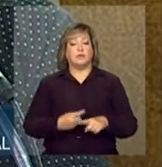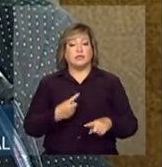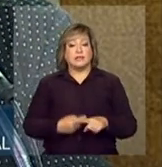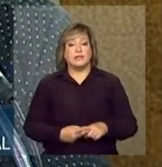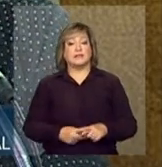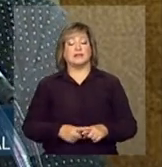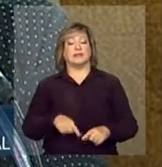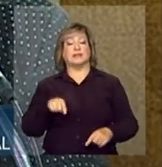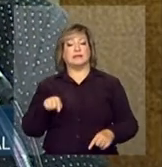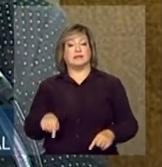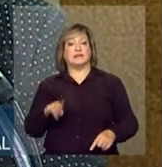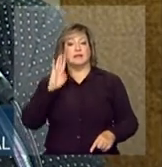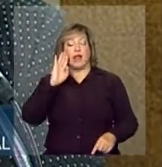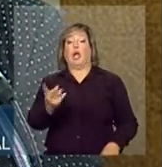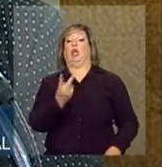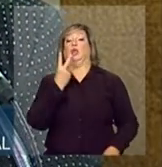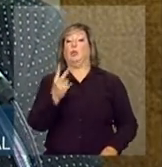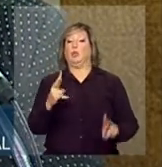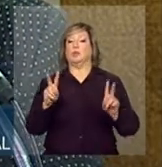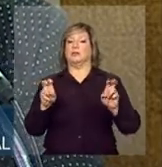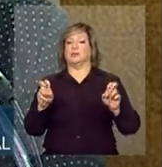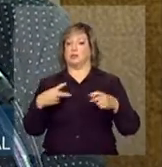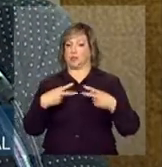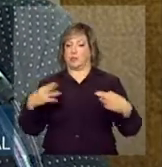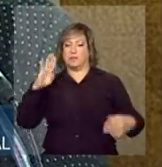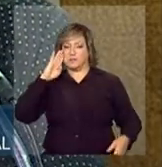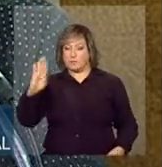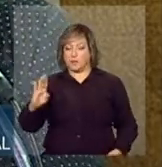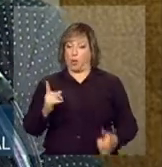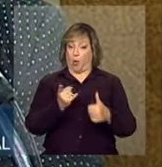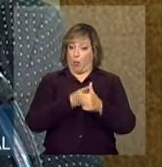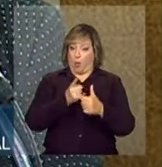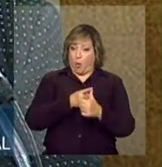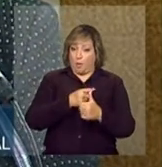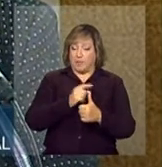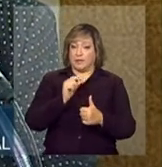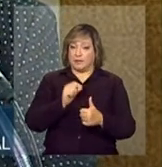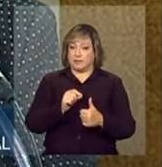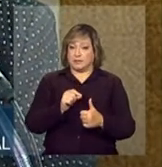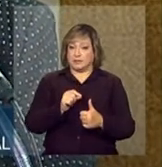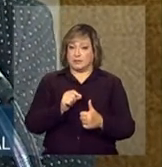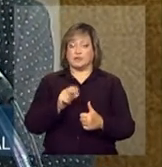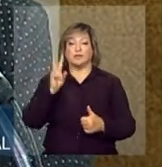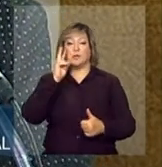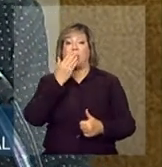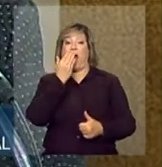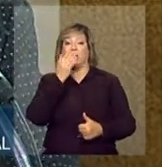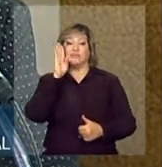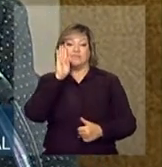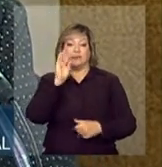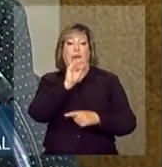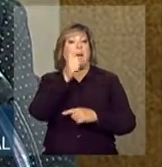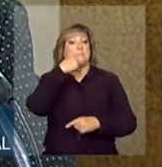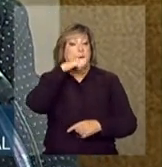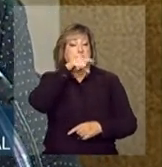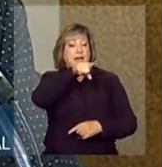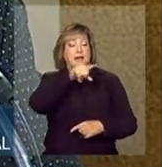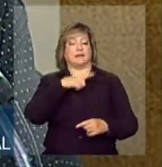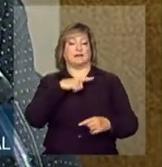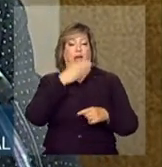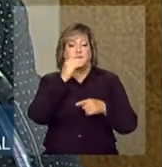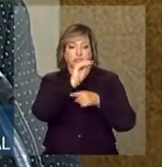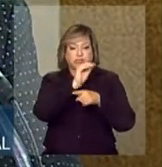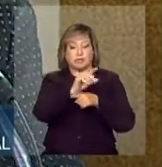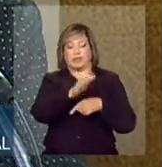atribuindo isso a duas questões fundamentais. Uma, a questão da alimentação das mães e das crianças.